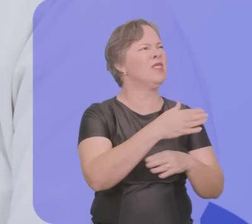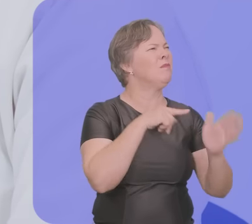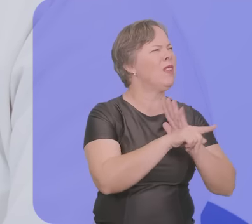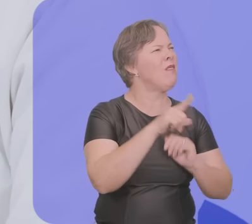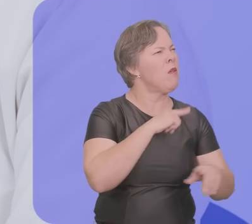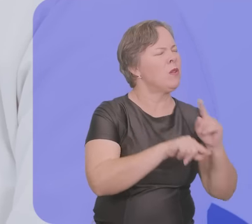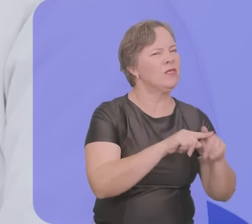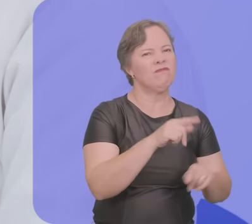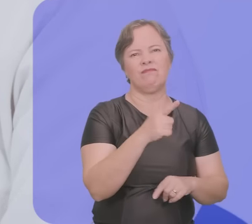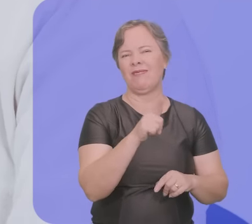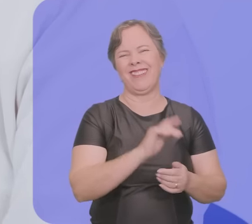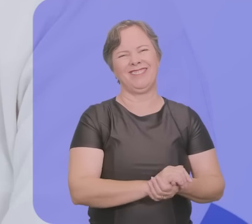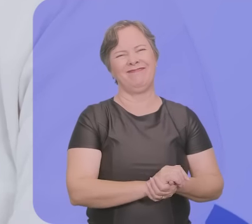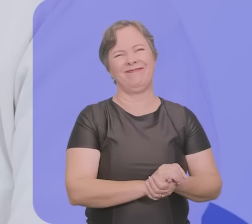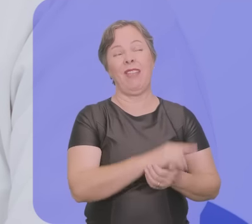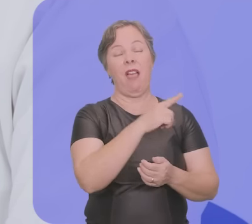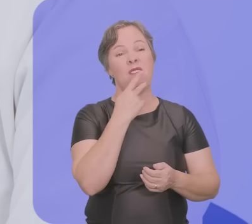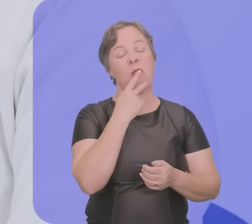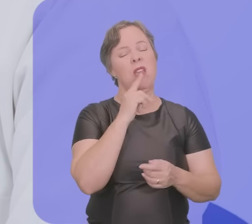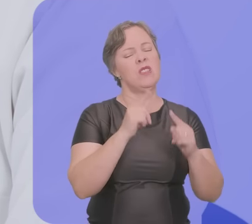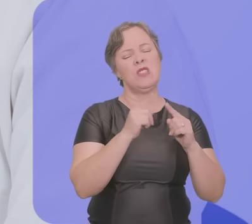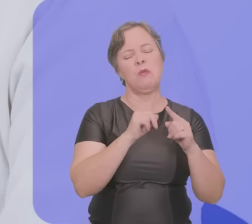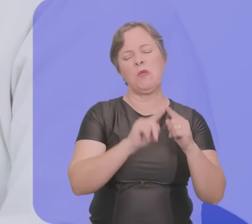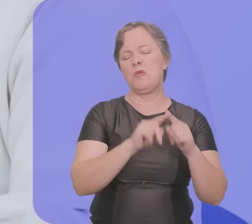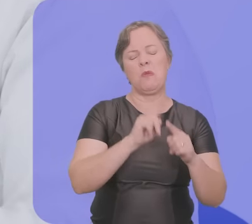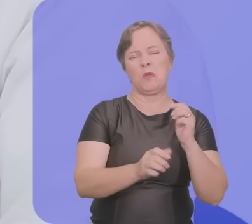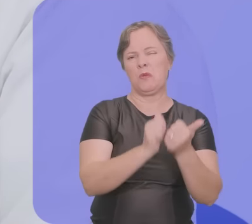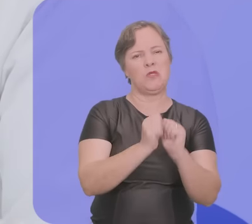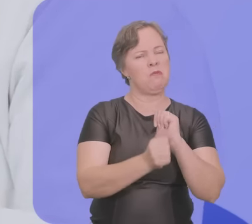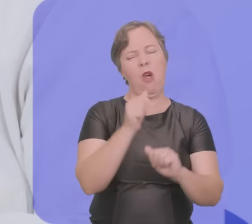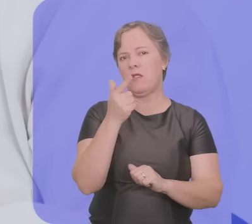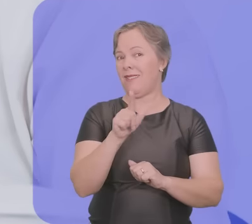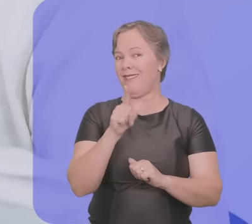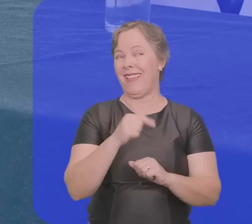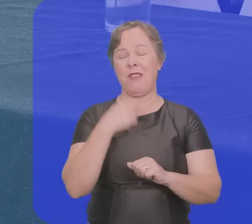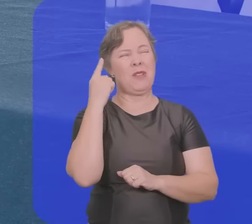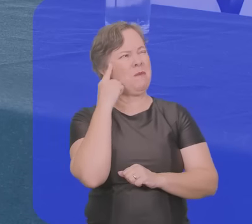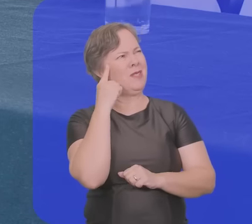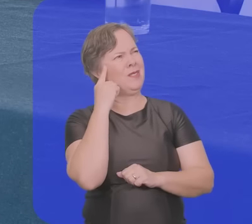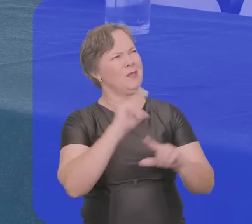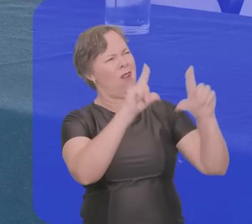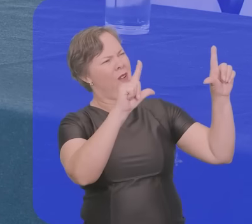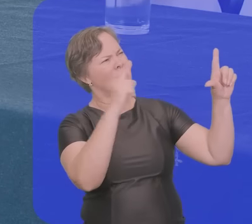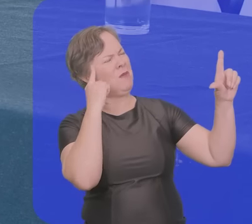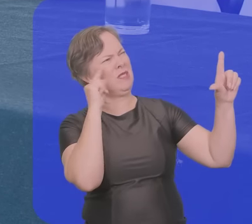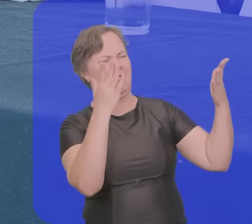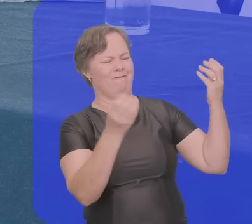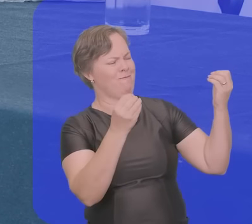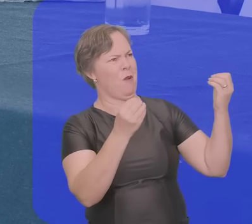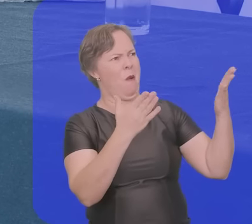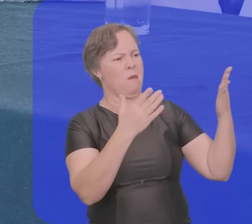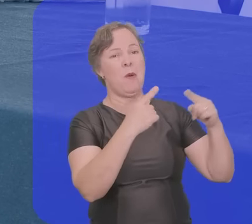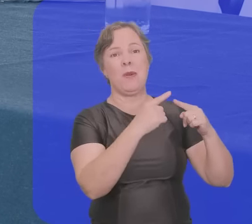Aí o vendedor até me falou que esse tipo de material esportivo não tinha. Até fiquei pensando que era uma loja mais de calçados do que